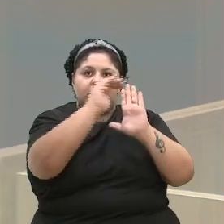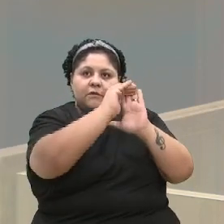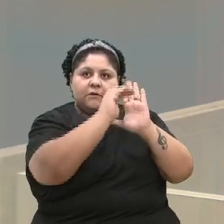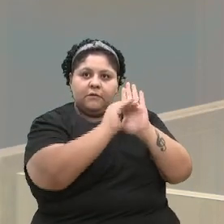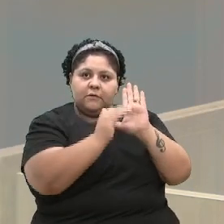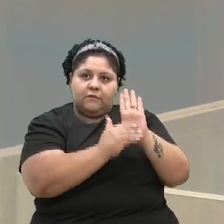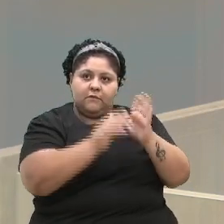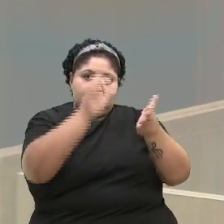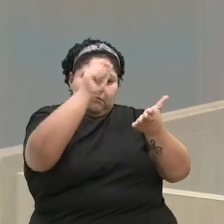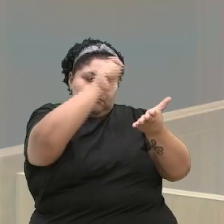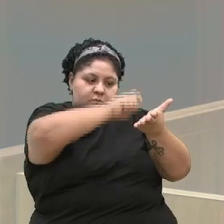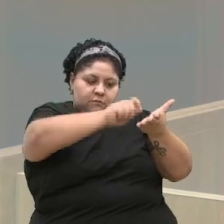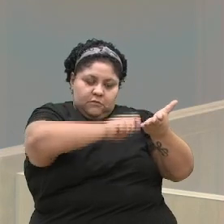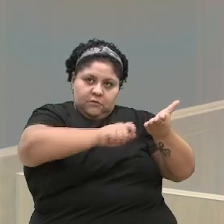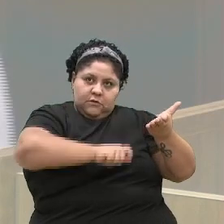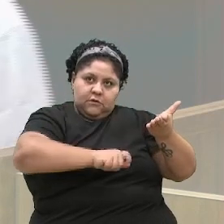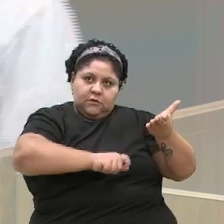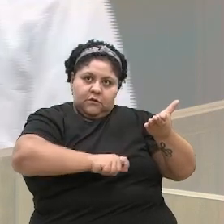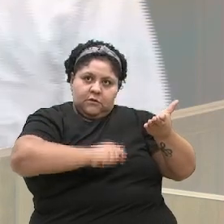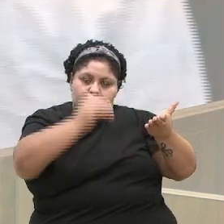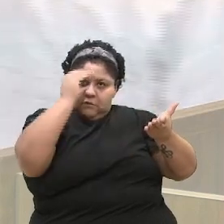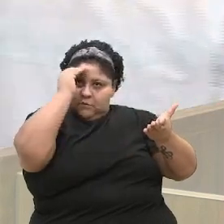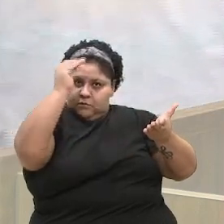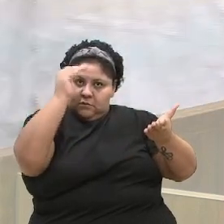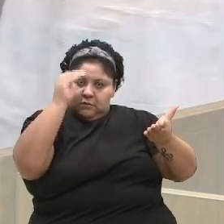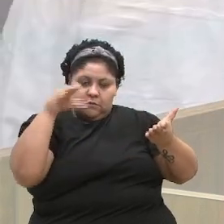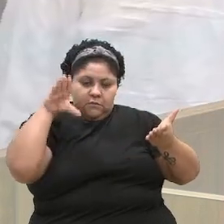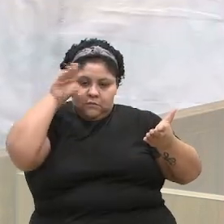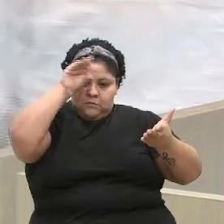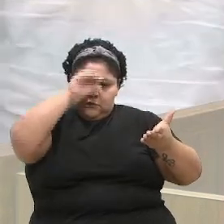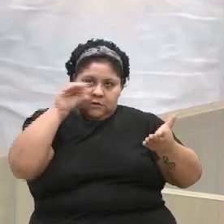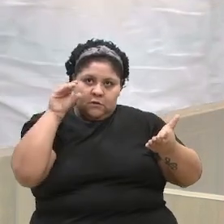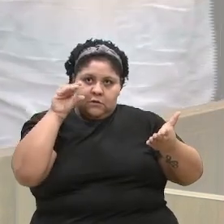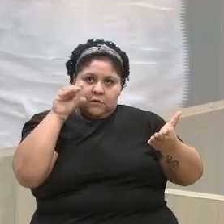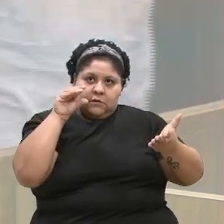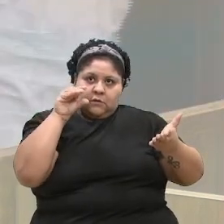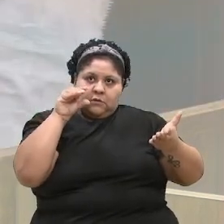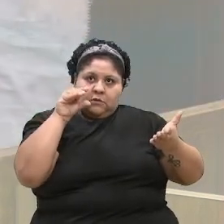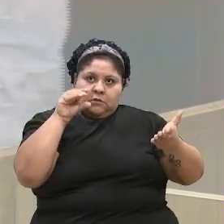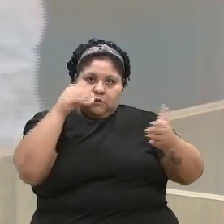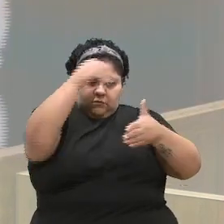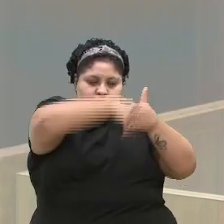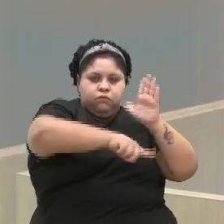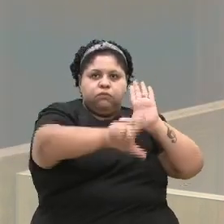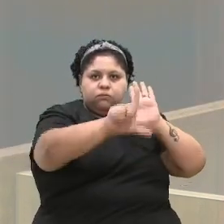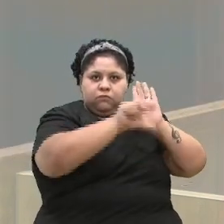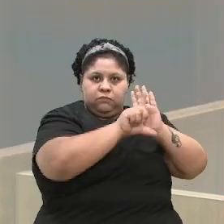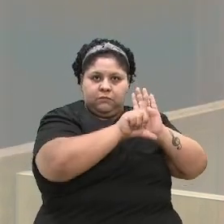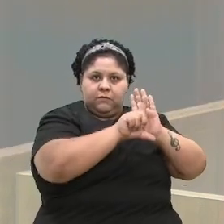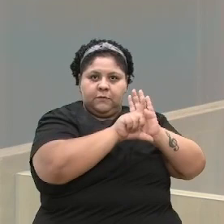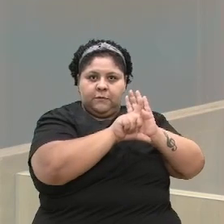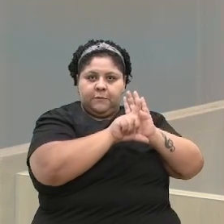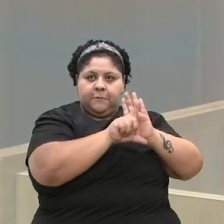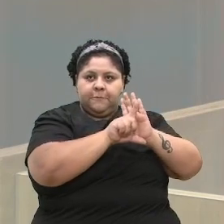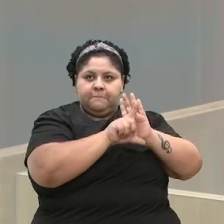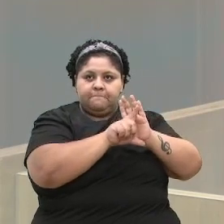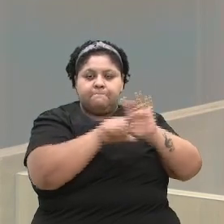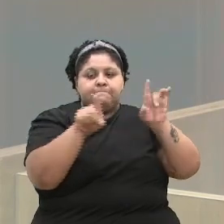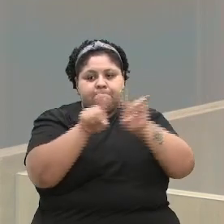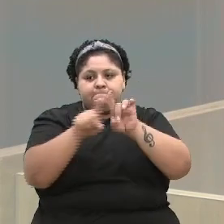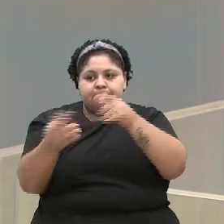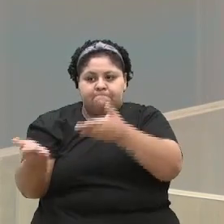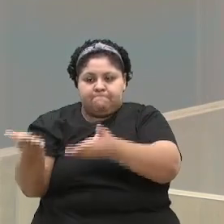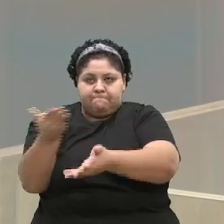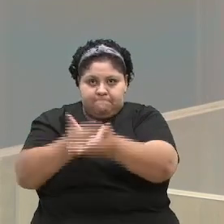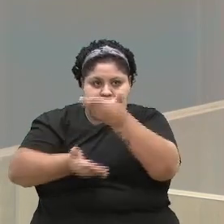mediante a assinatura de compromisso observadas as formalidades previstas na lei. Para fins de atendimento ao inciso 3º